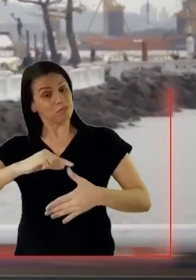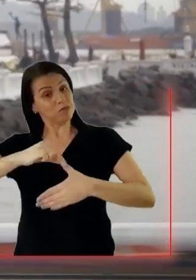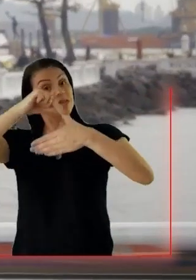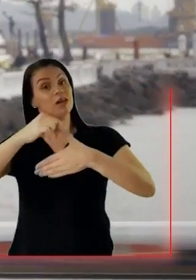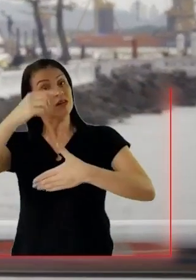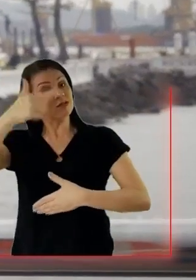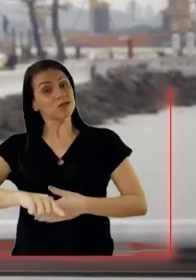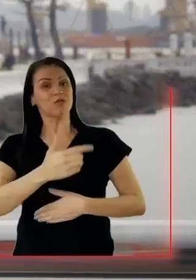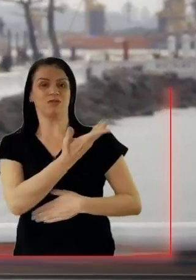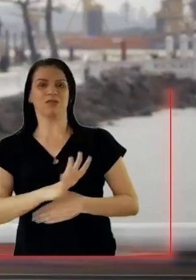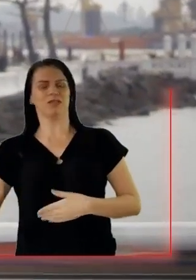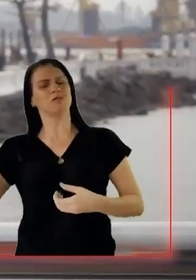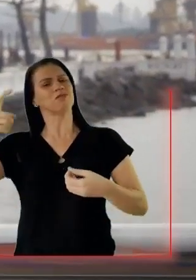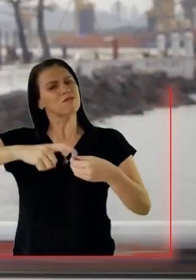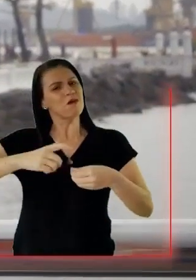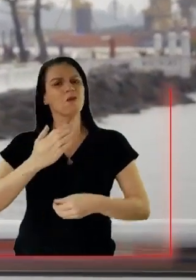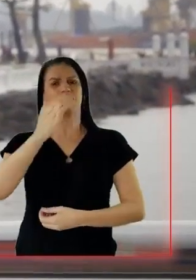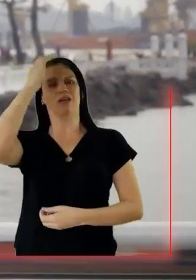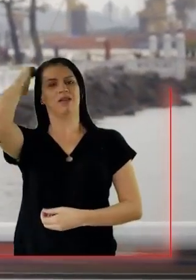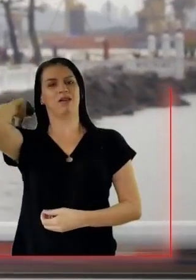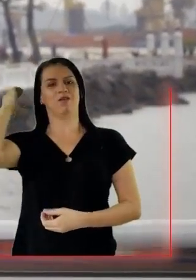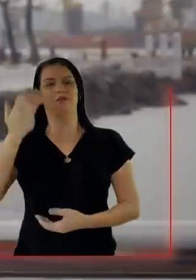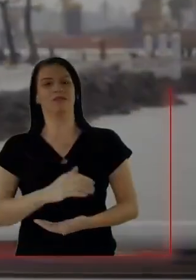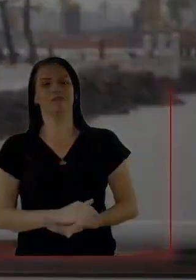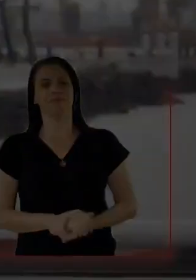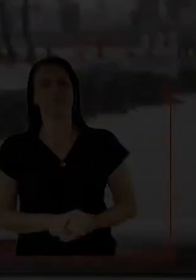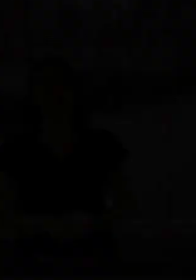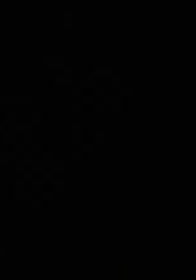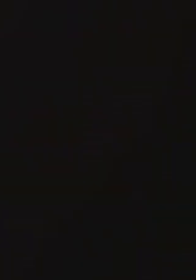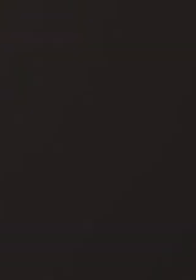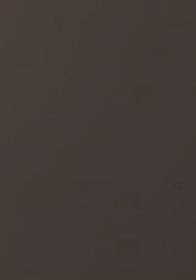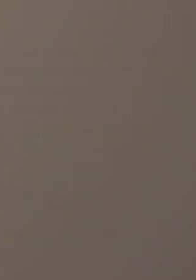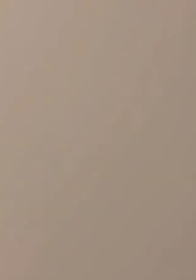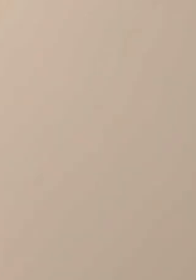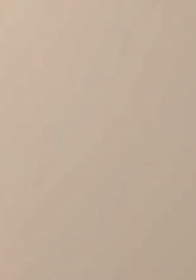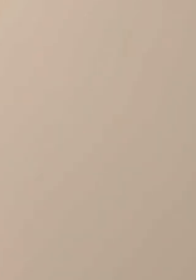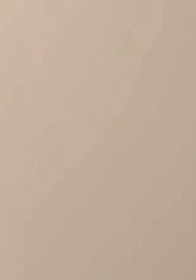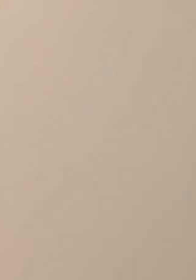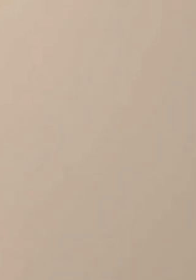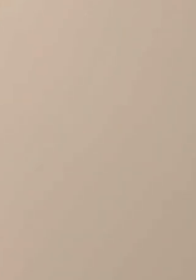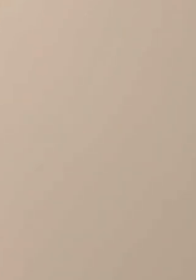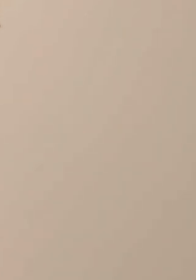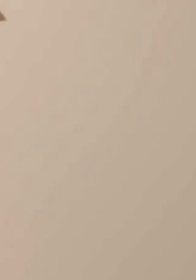energia para liderar Santos mais uma vez. Volta, Thelma!